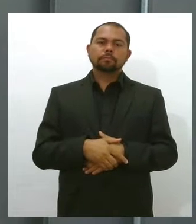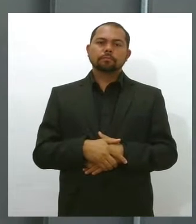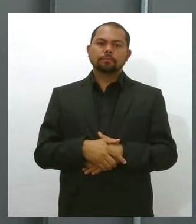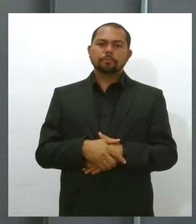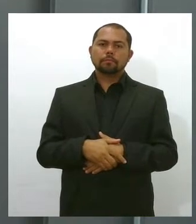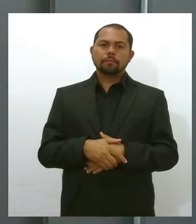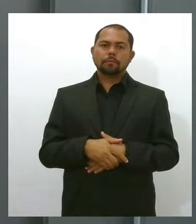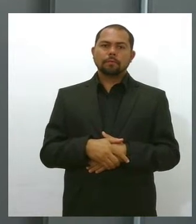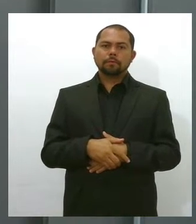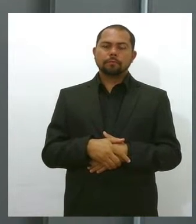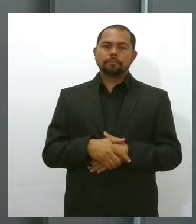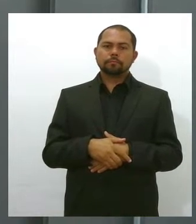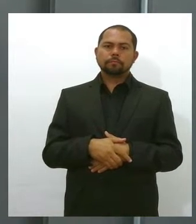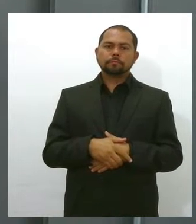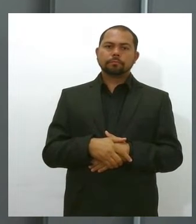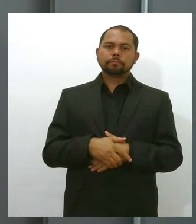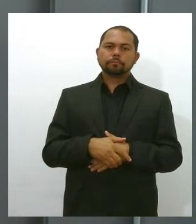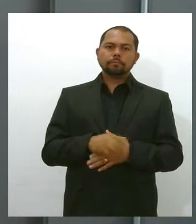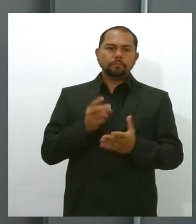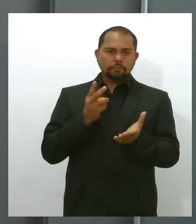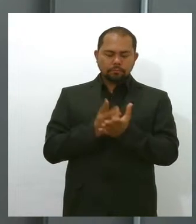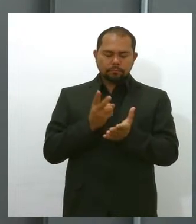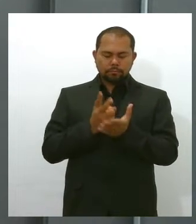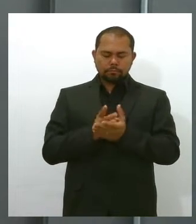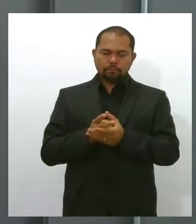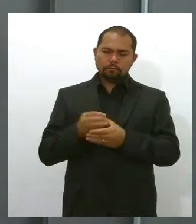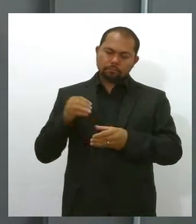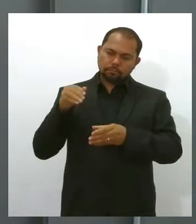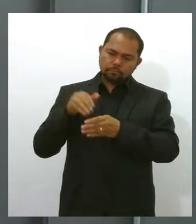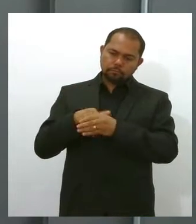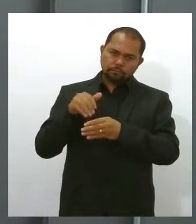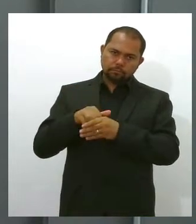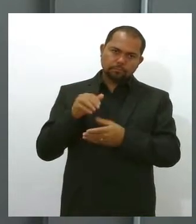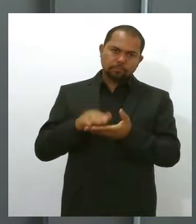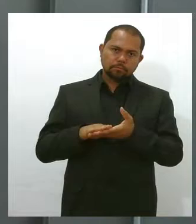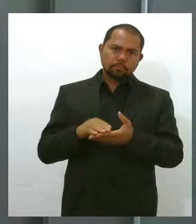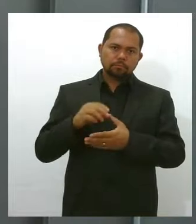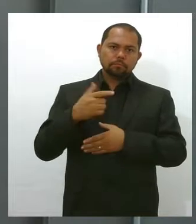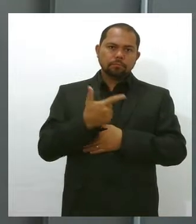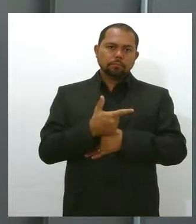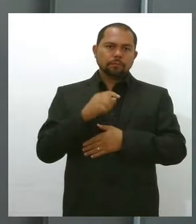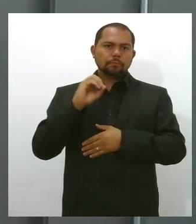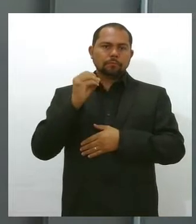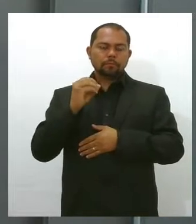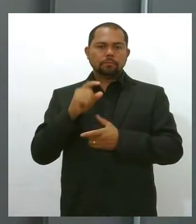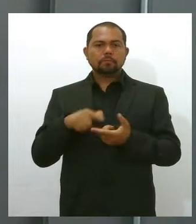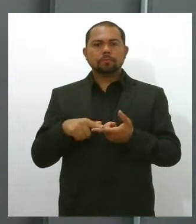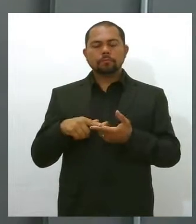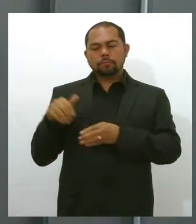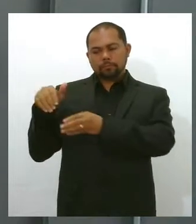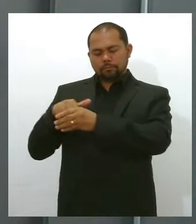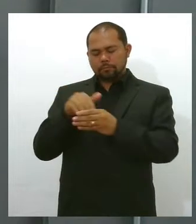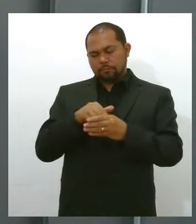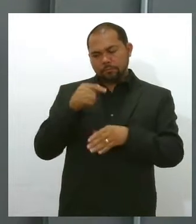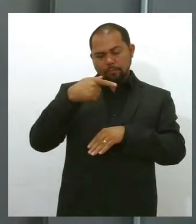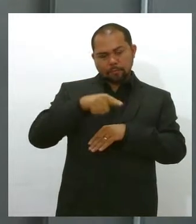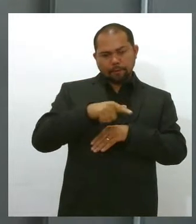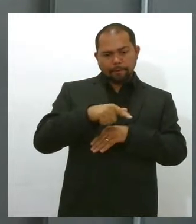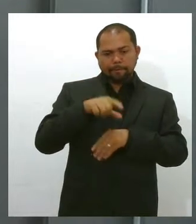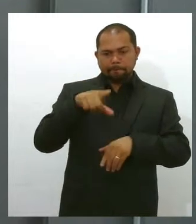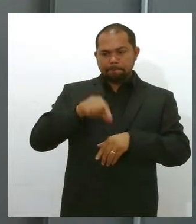e continuamos a falar das eleições olha no dia dois de outubro os eleitores irão às urnas para escolher os seus representantes